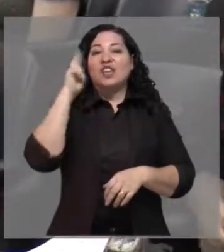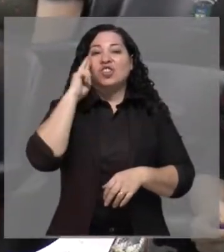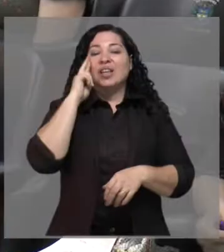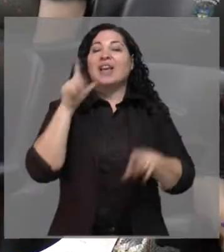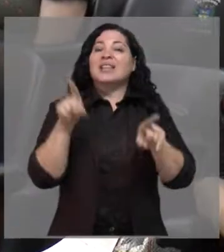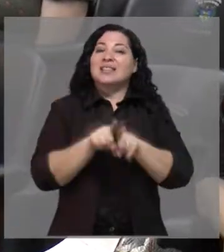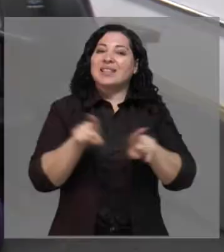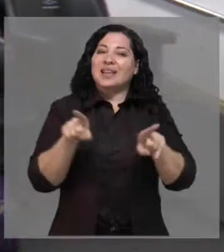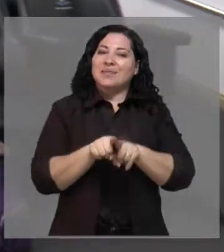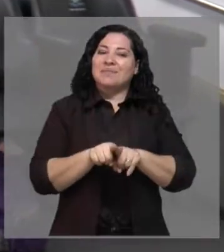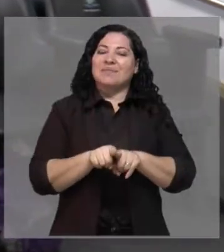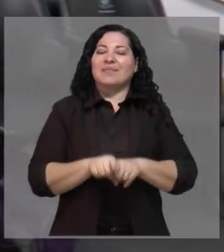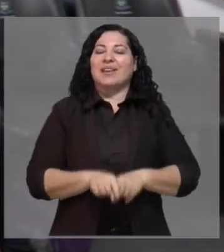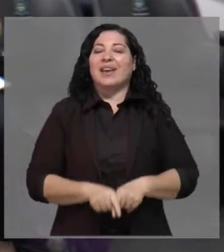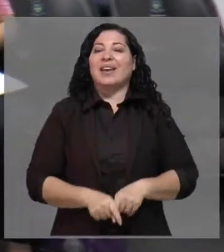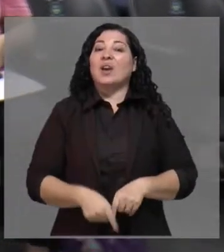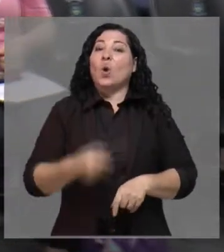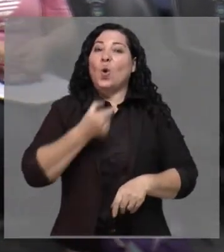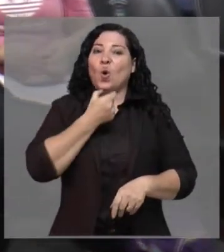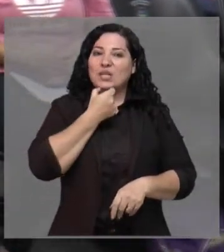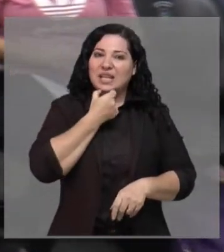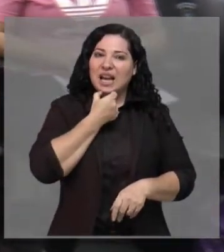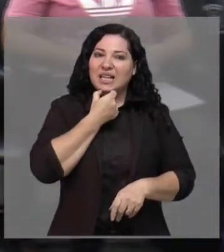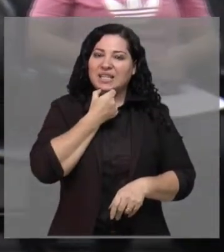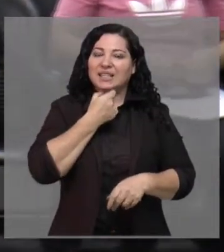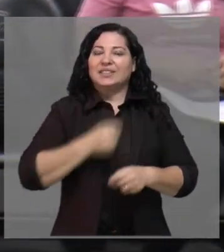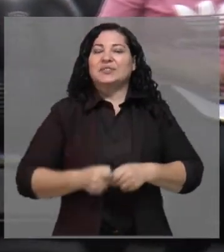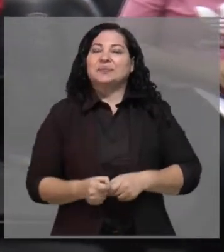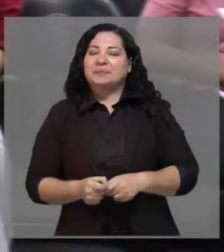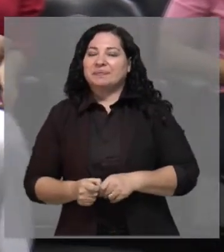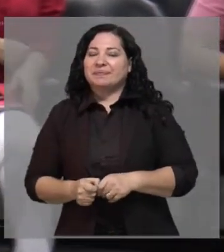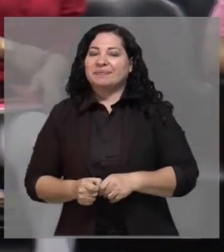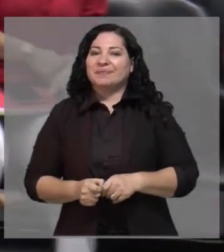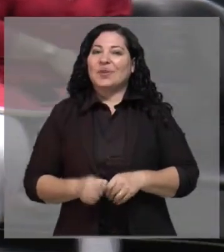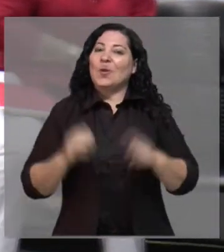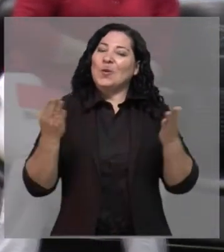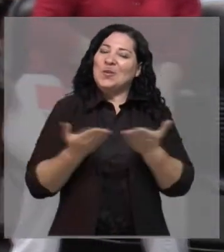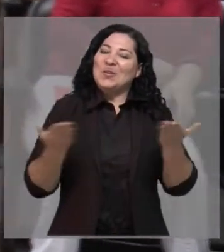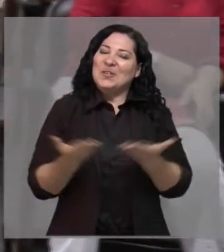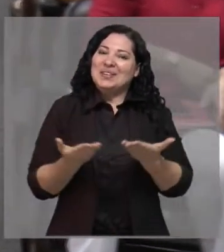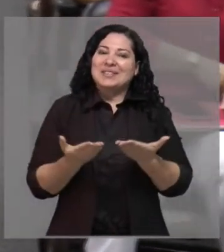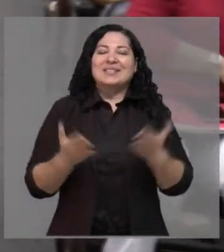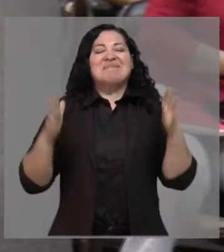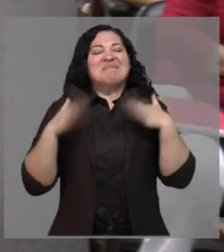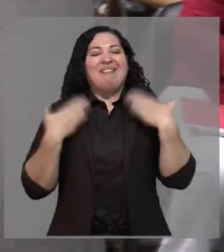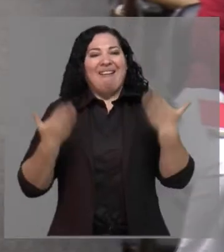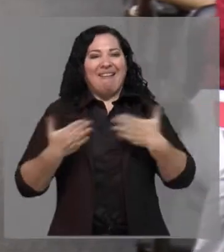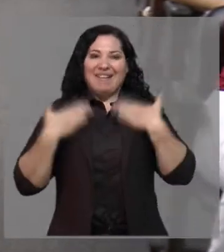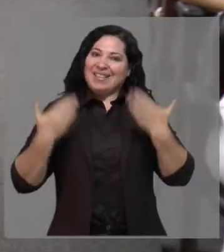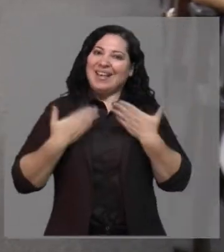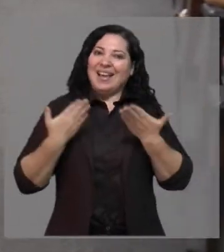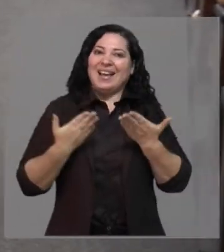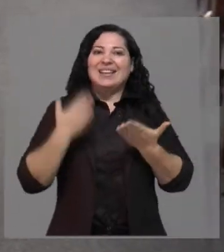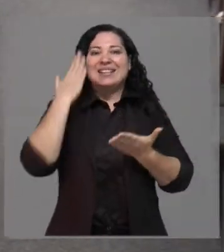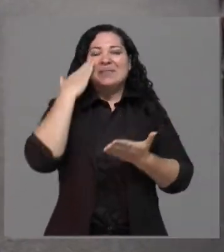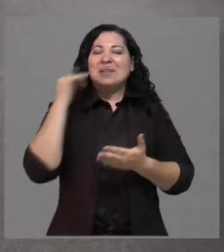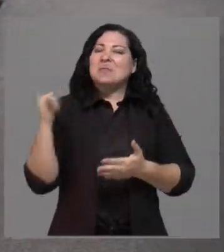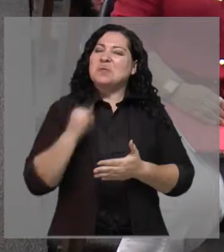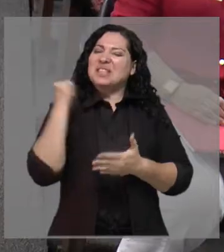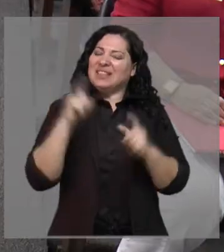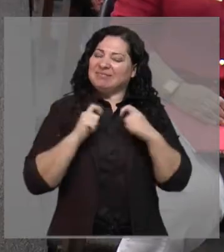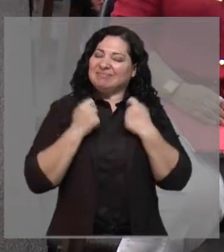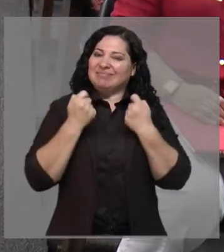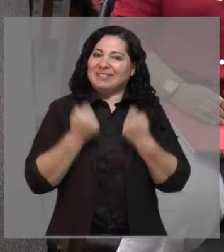e Rosane Aparecida Carraro. Hoje é uma noite de muita alegria. Nós sabemos da importância da